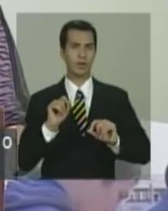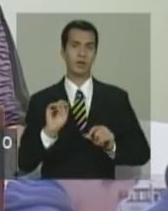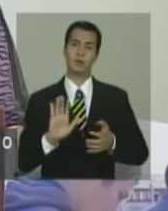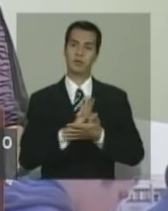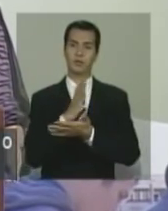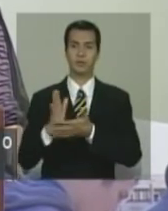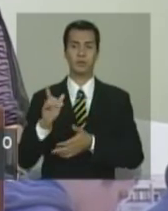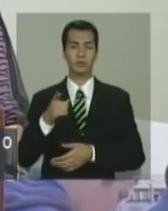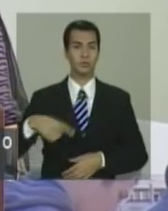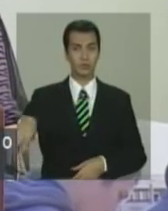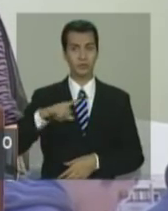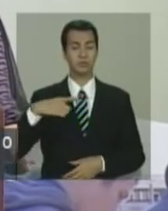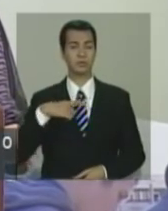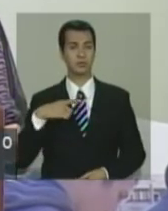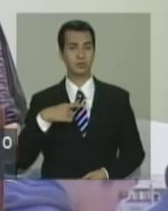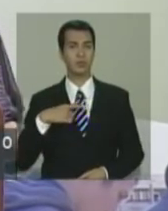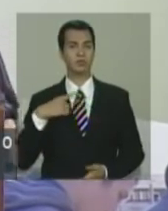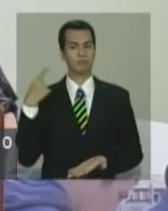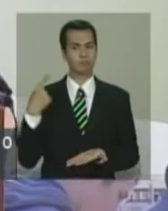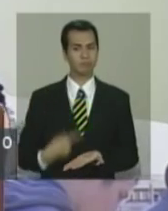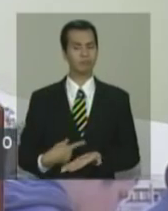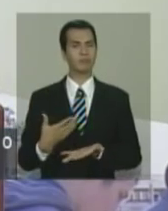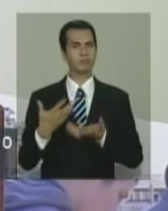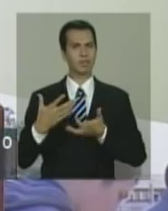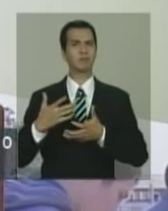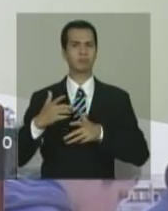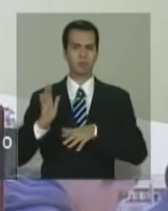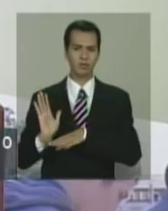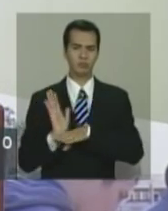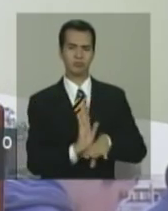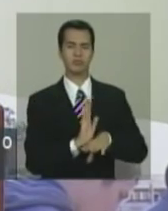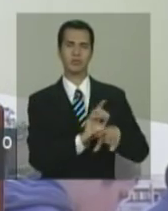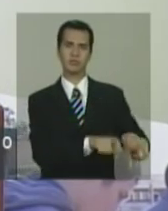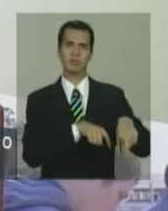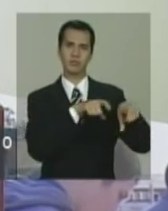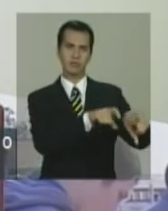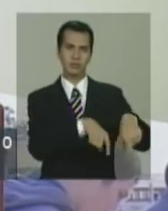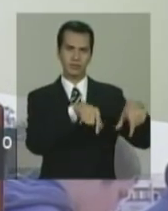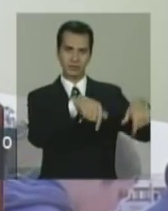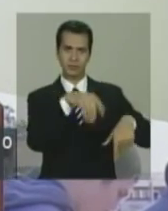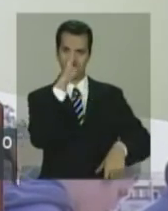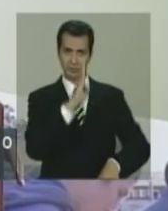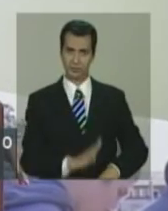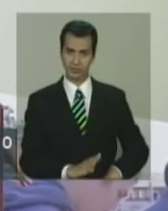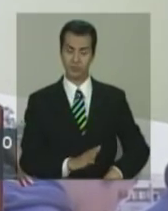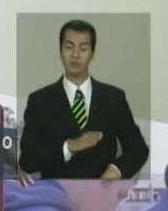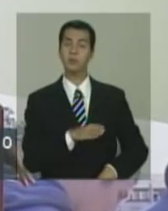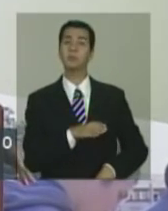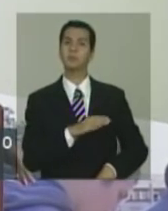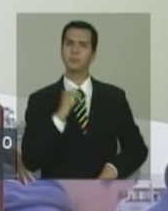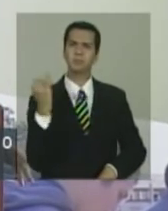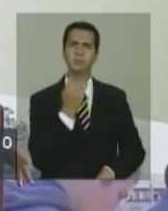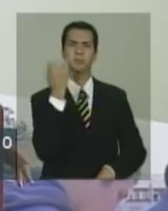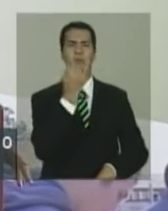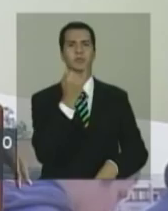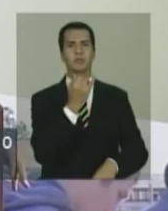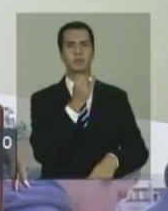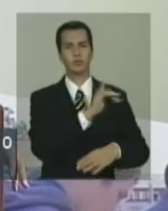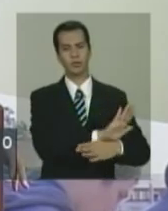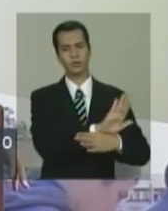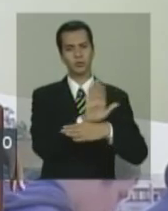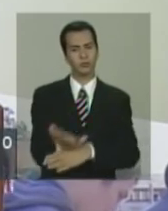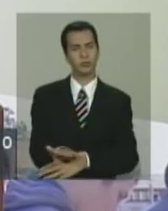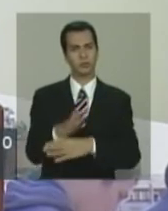esse compromisso em fazer do campo brasileiro um elemento fundamental na trajetória